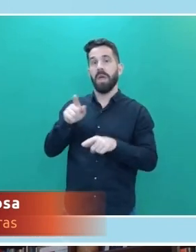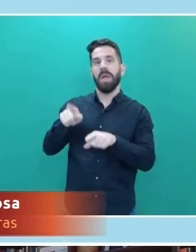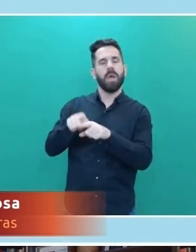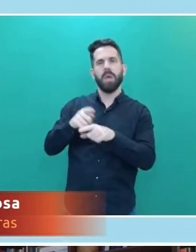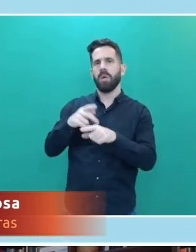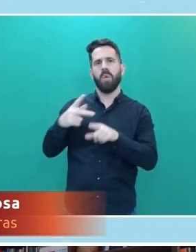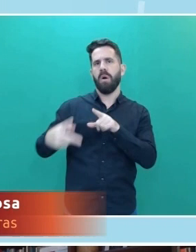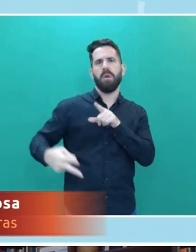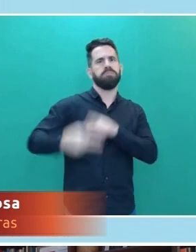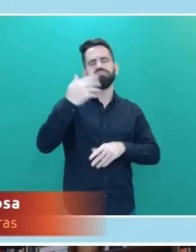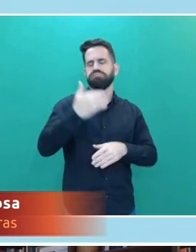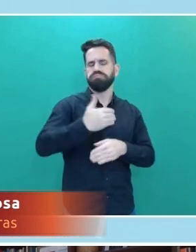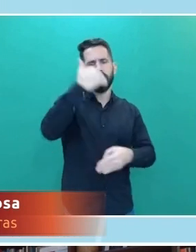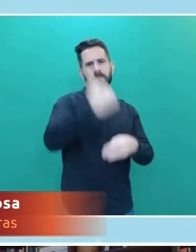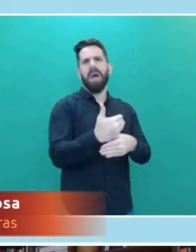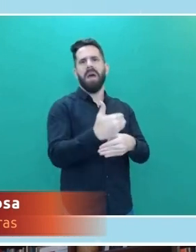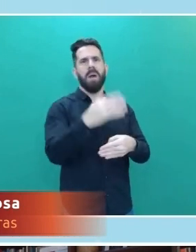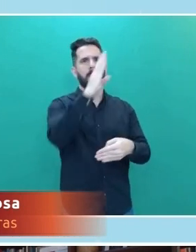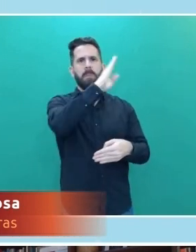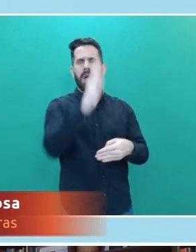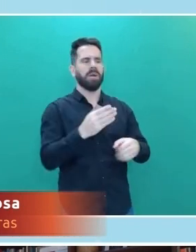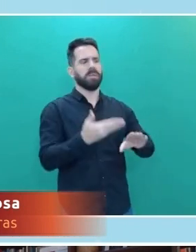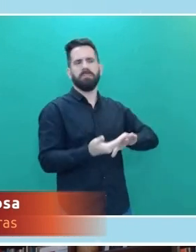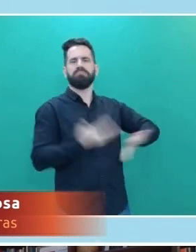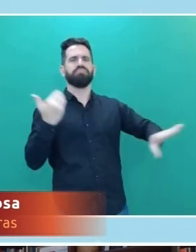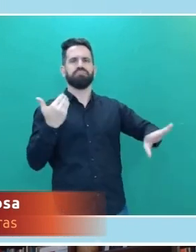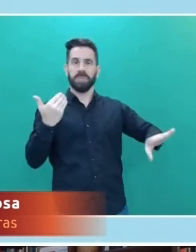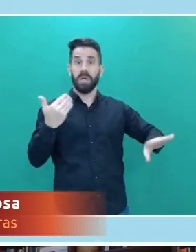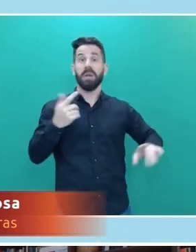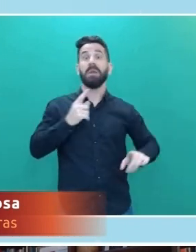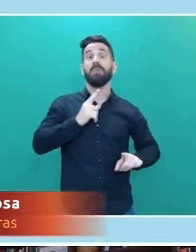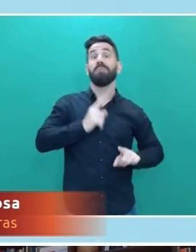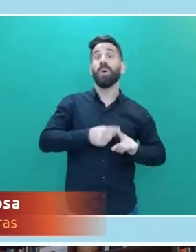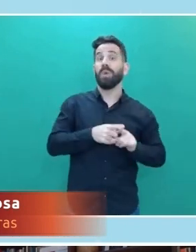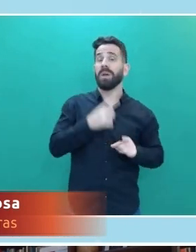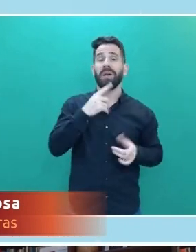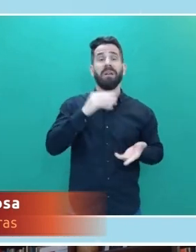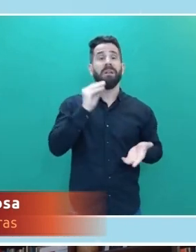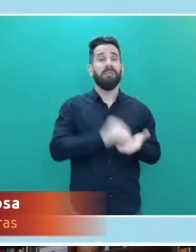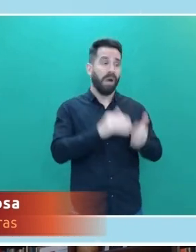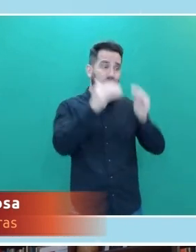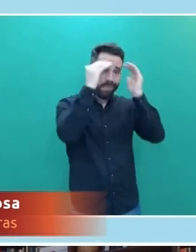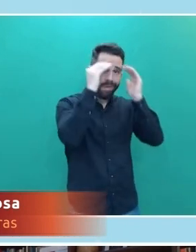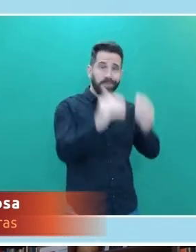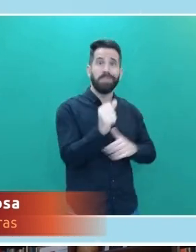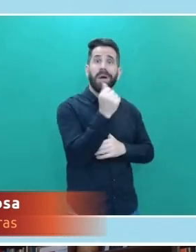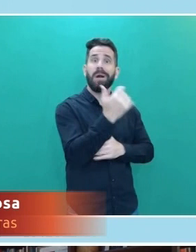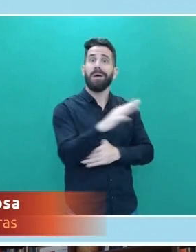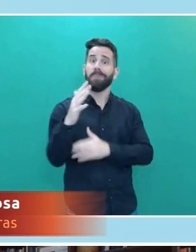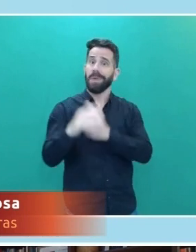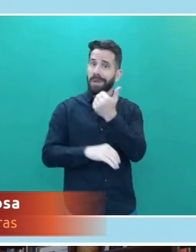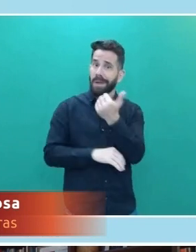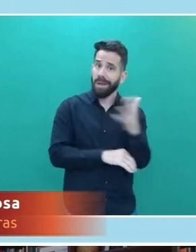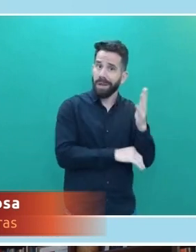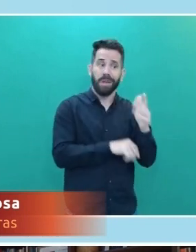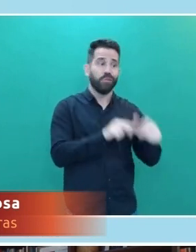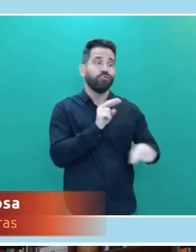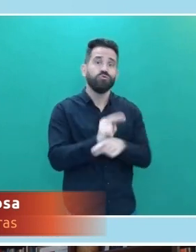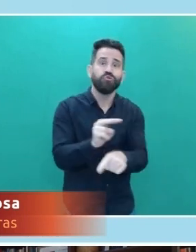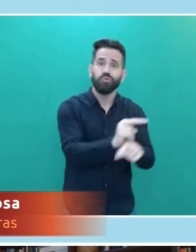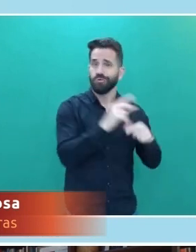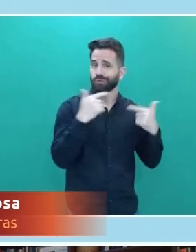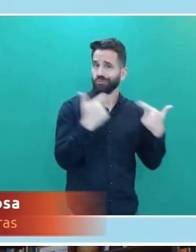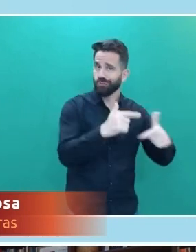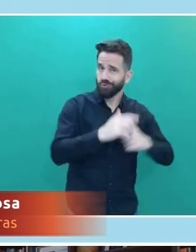causa dessas questões, né, de não respeito ao meio ambiente. Então, assim, se antes a